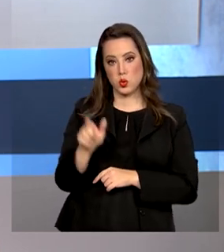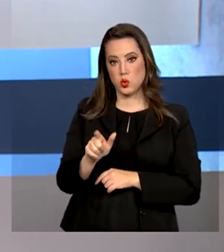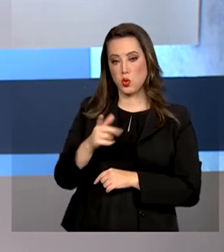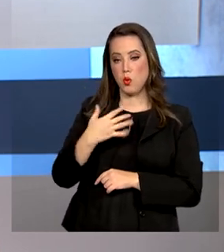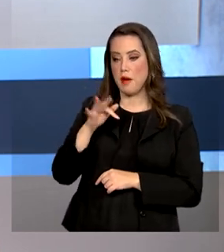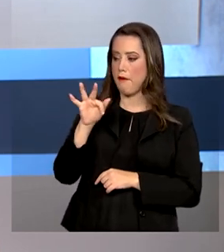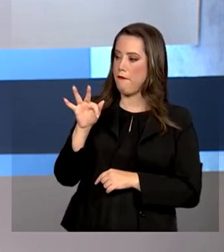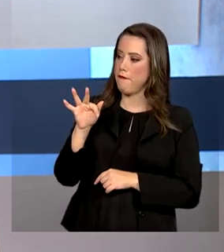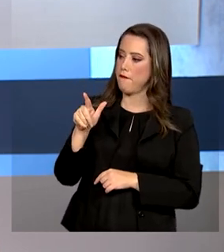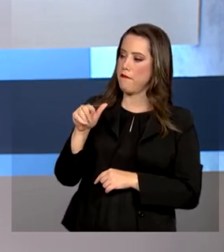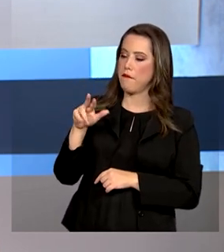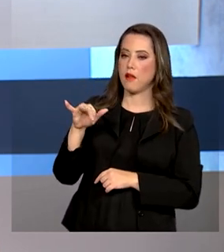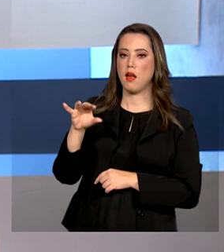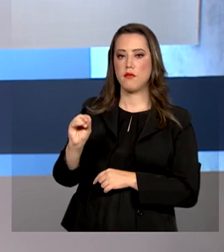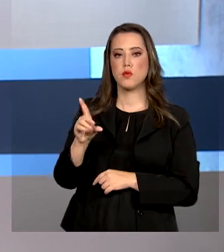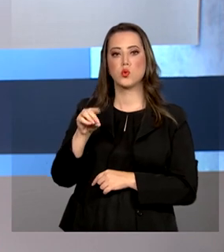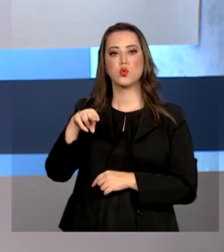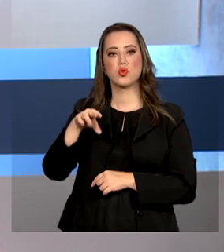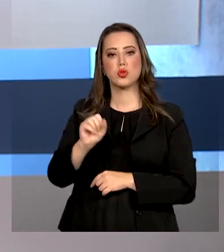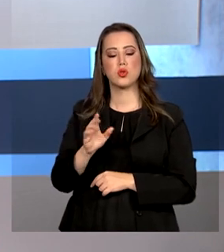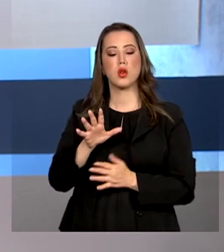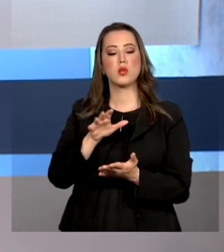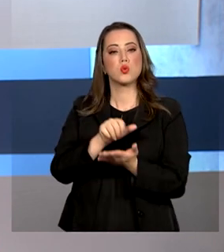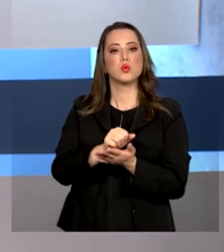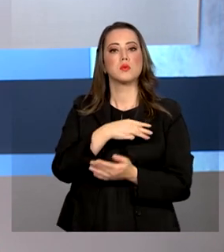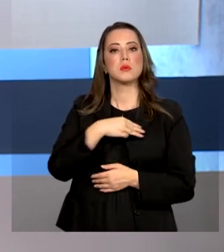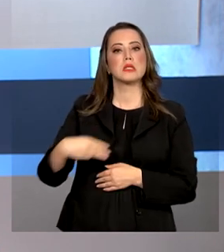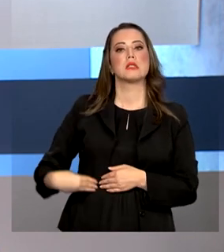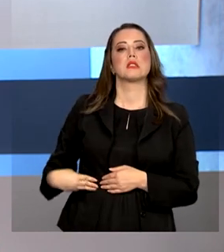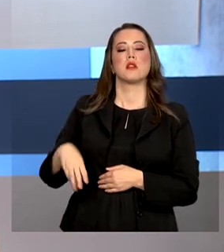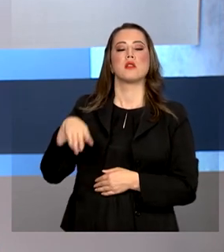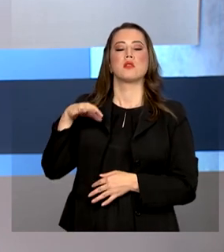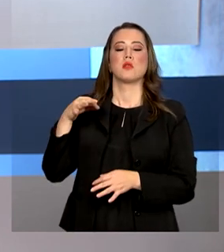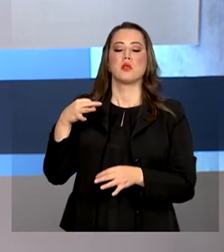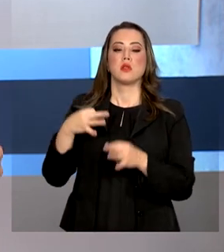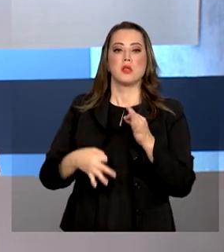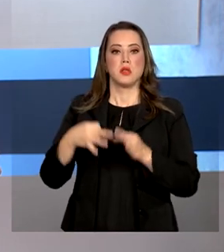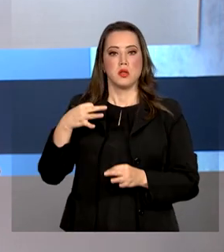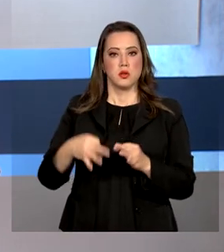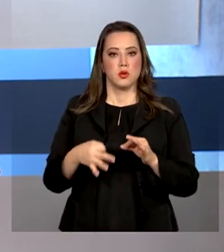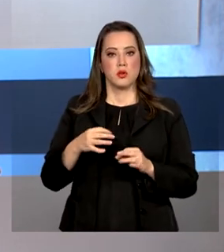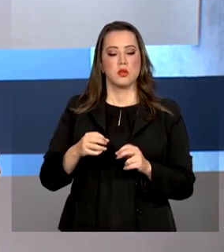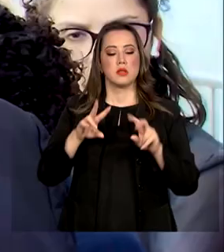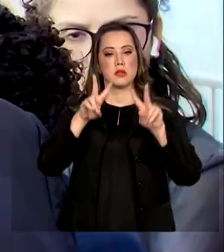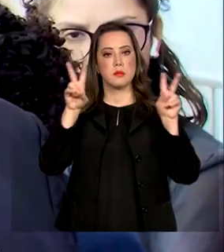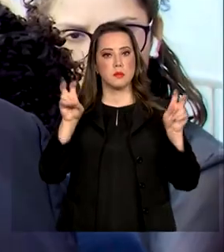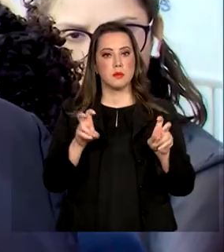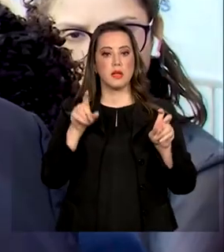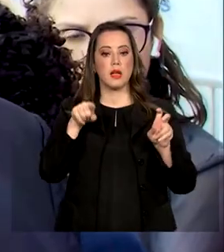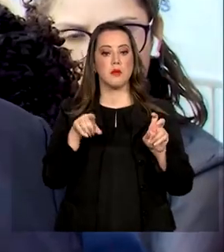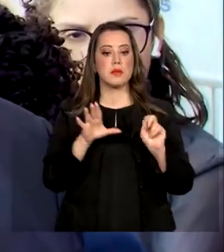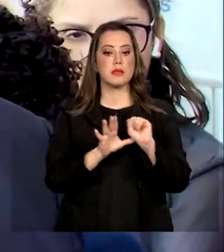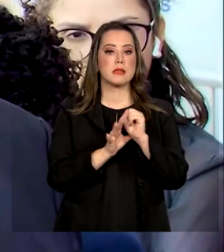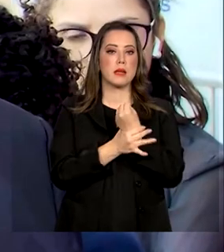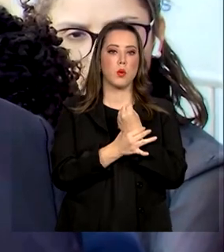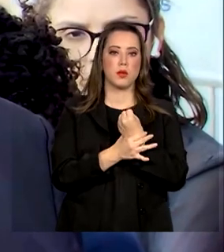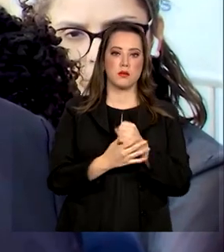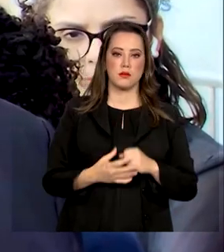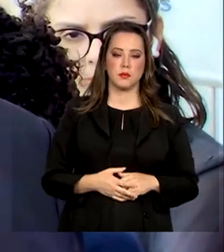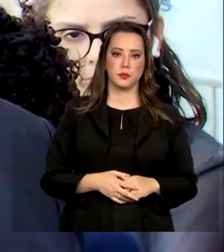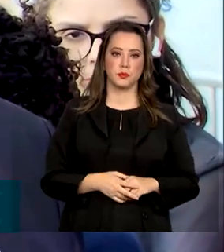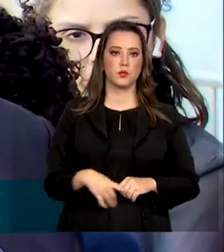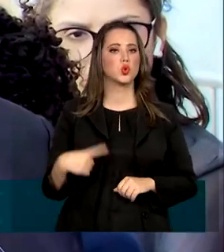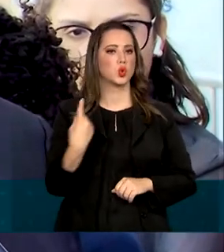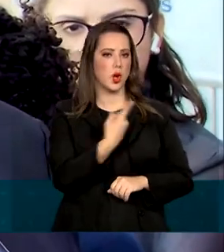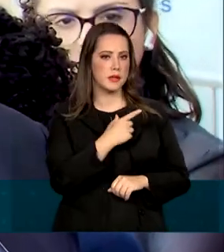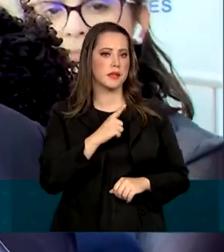que vai assumir o Ministério da Justiça e Segurança Pública falou sobre a segurança na posse em primeiro de Janeiro nós teremos milhares de